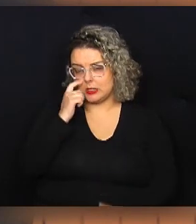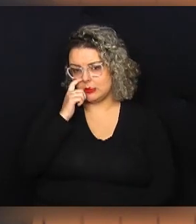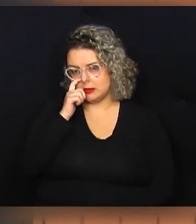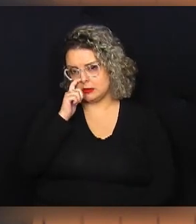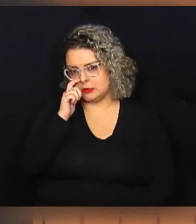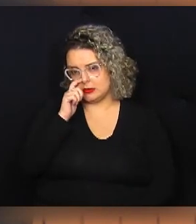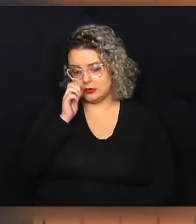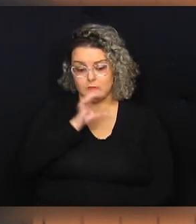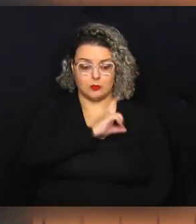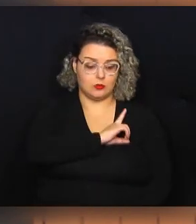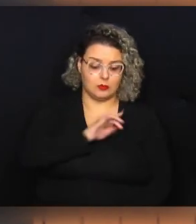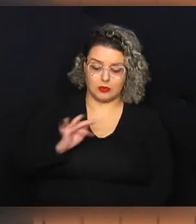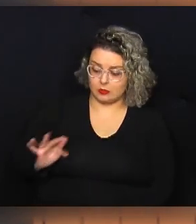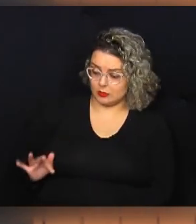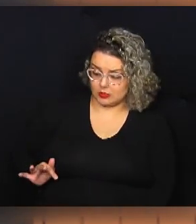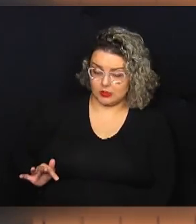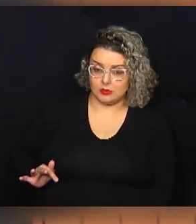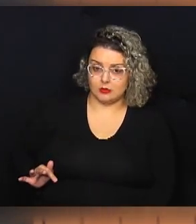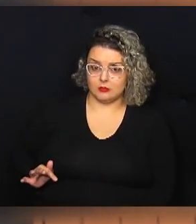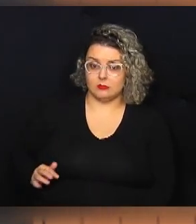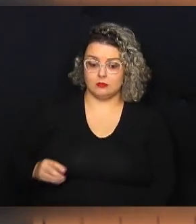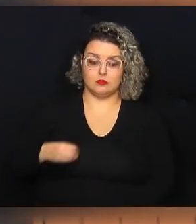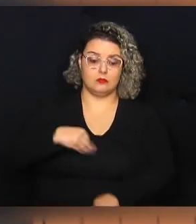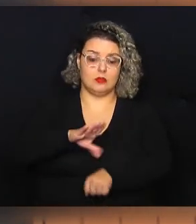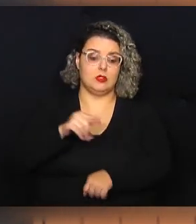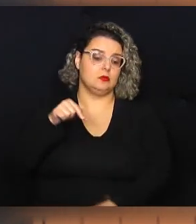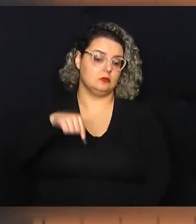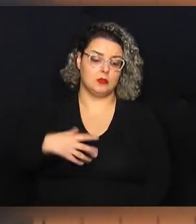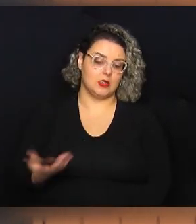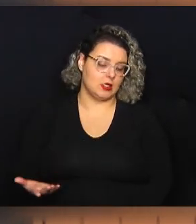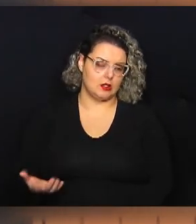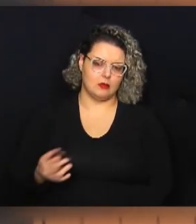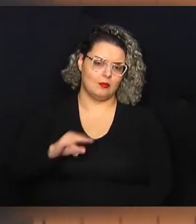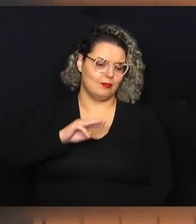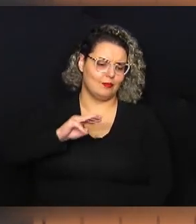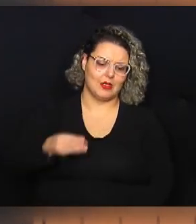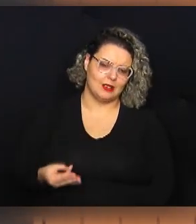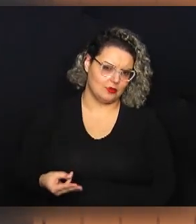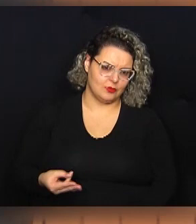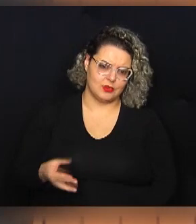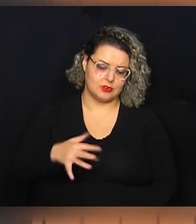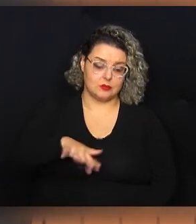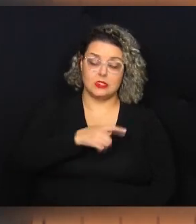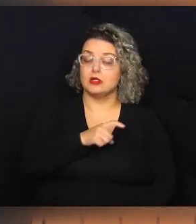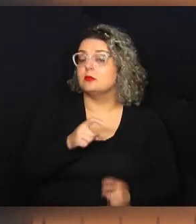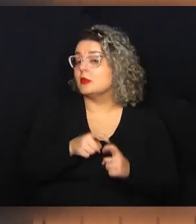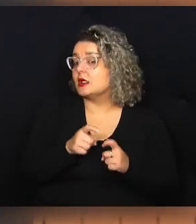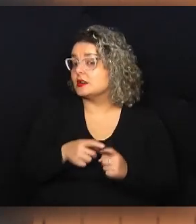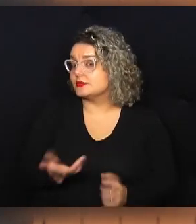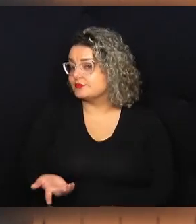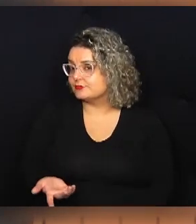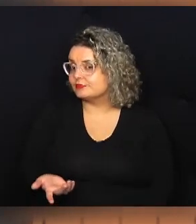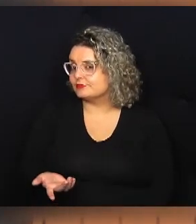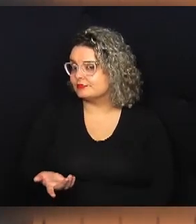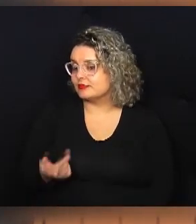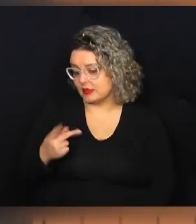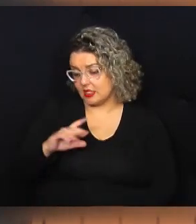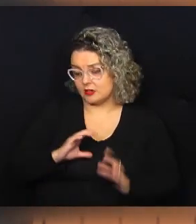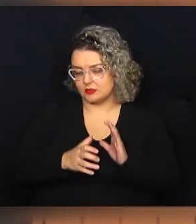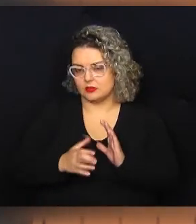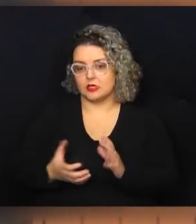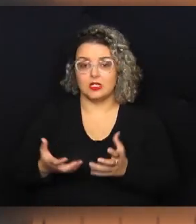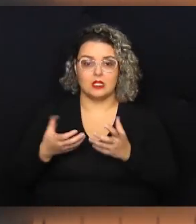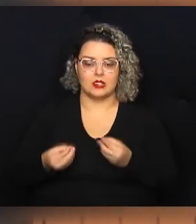mandato por exemplo um deputado federal ele envia para cá milhões aí para a parte médica e você